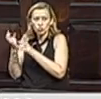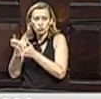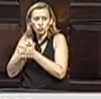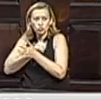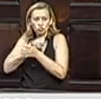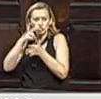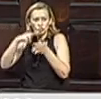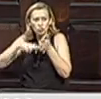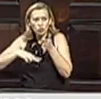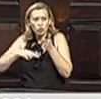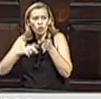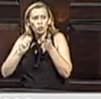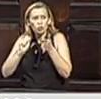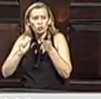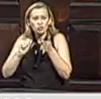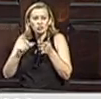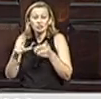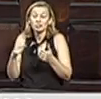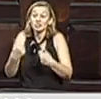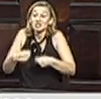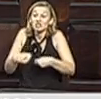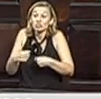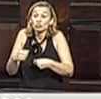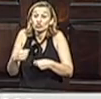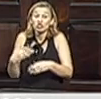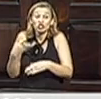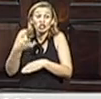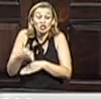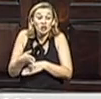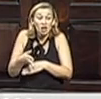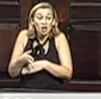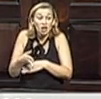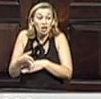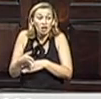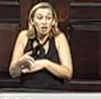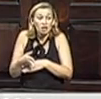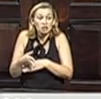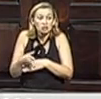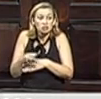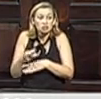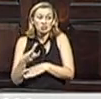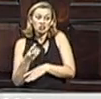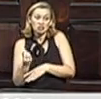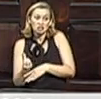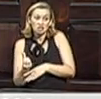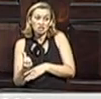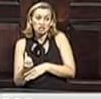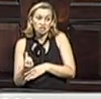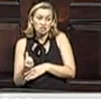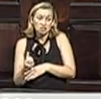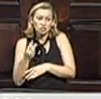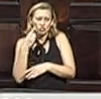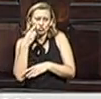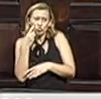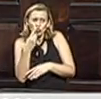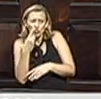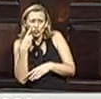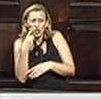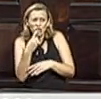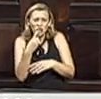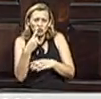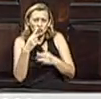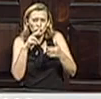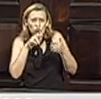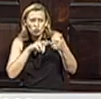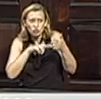preciso que cheguemos ao 36º. Por isso que é importante discutir menos e votarmos mais. Por isso que eu estou ganhando um tempinho, mas agora já está